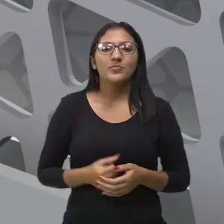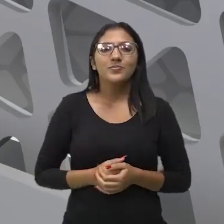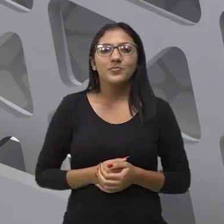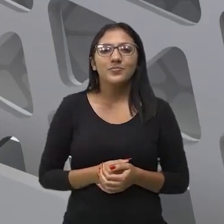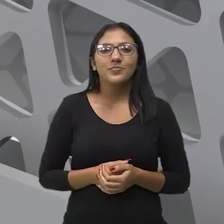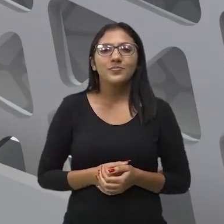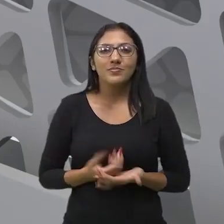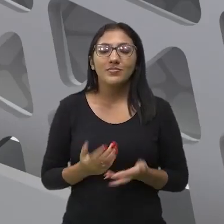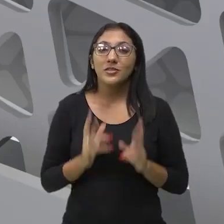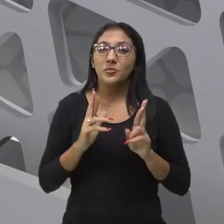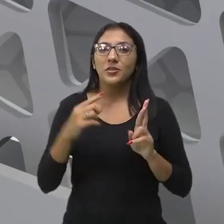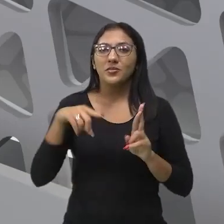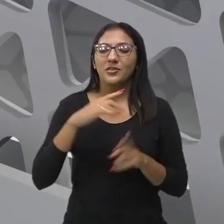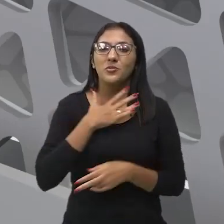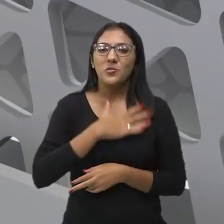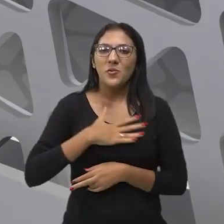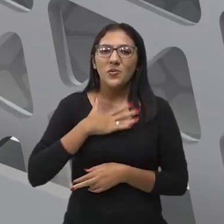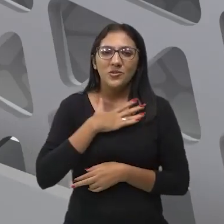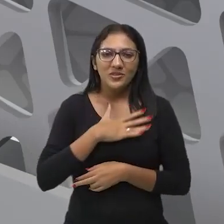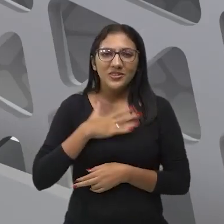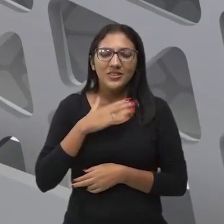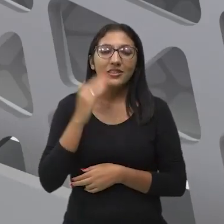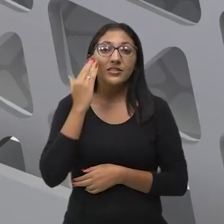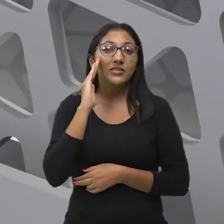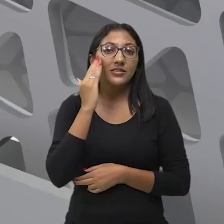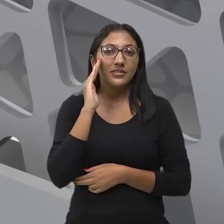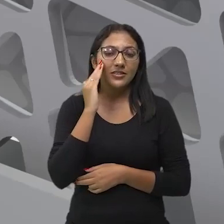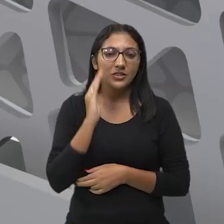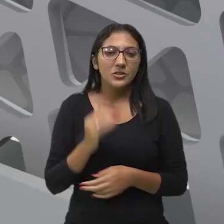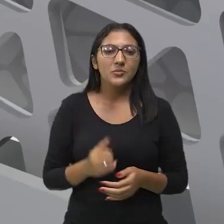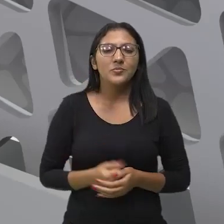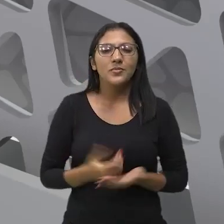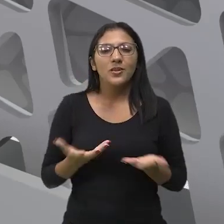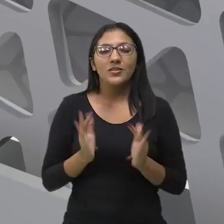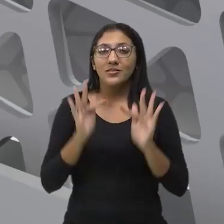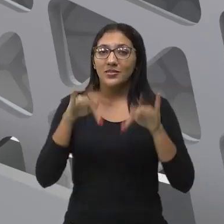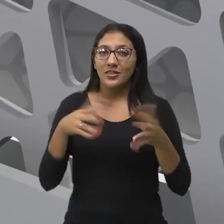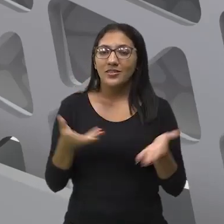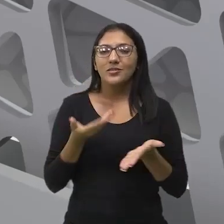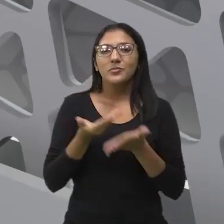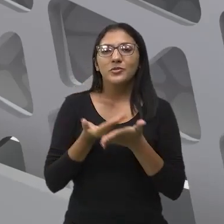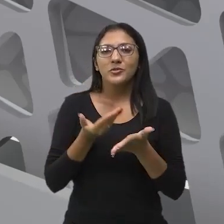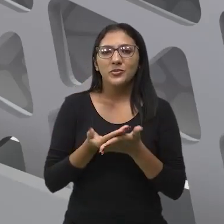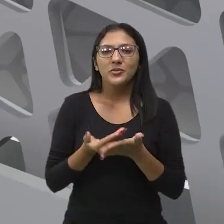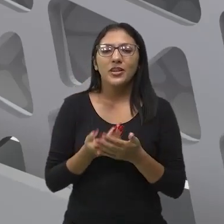pessoal? Espero que vocês tenham gostado, que vocês tenham compreendido. E assim nós chegamos ao final